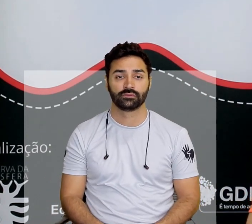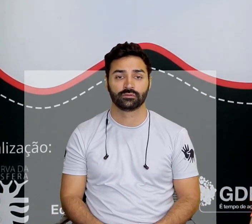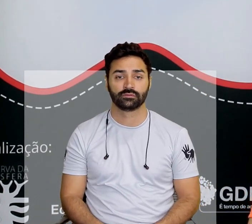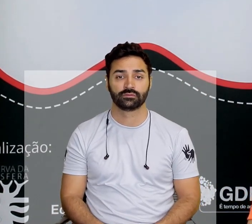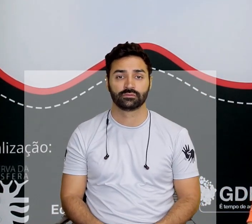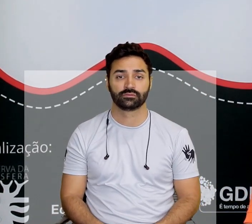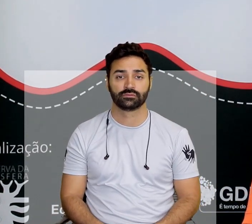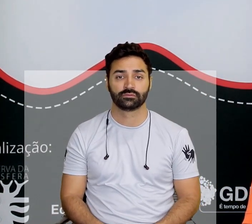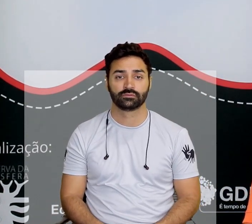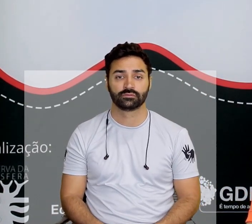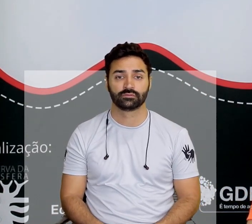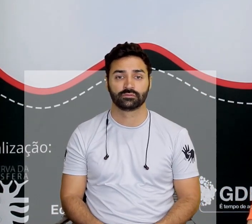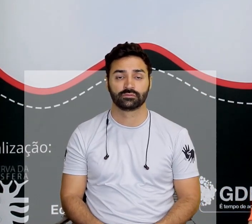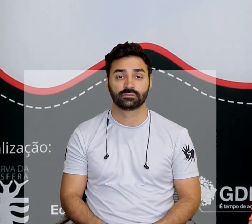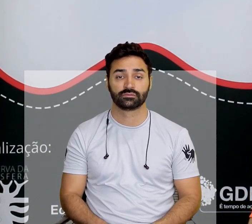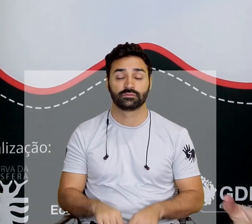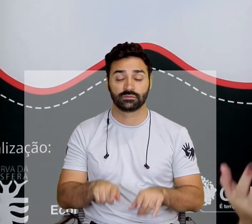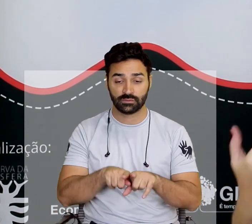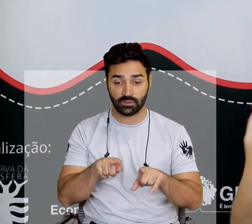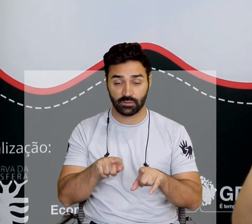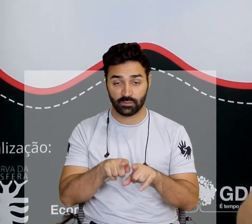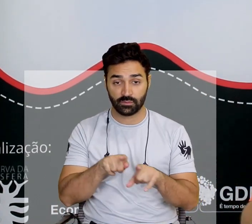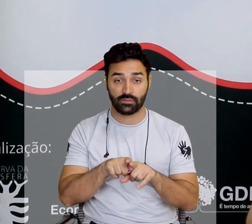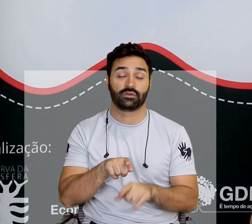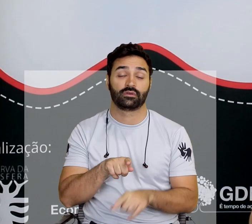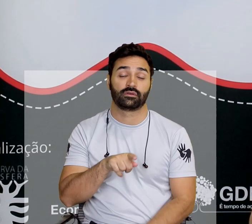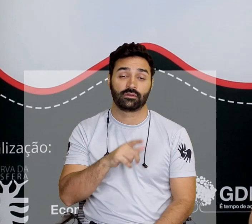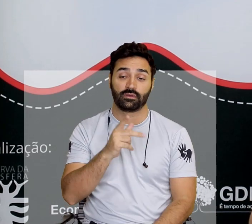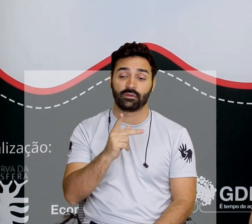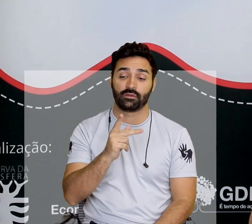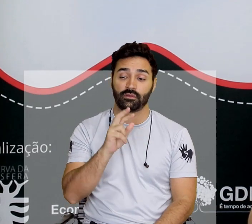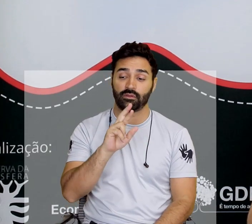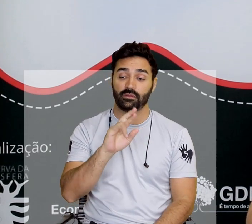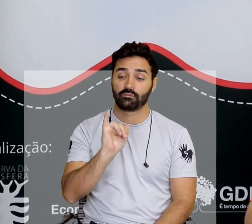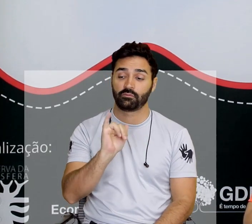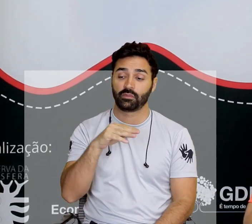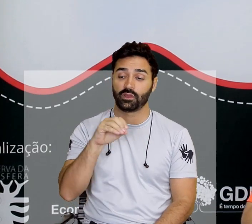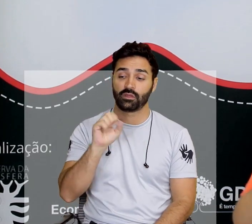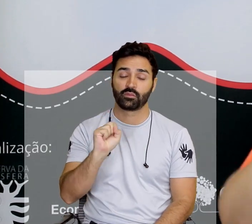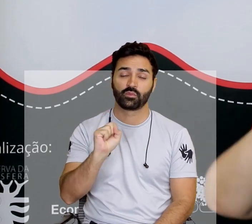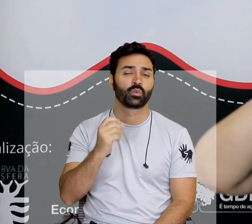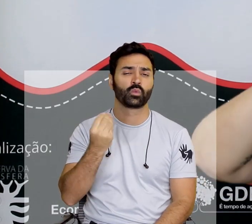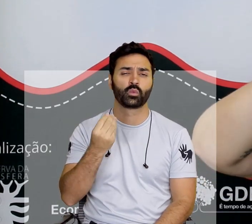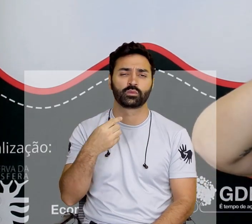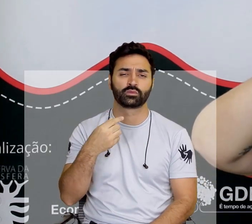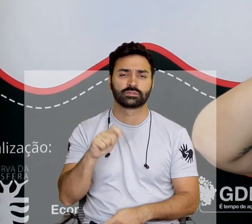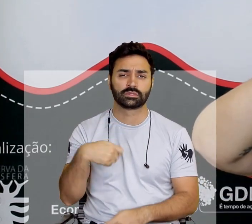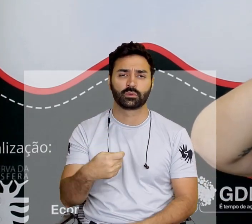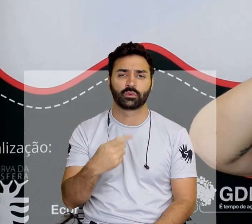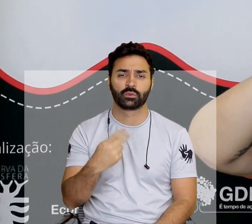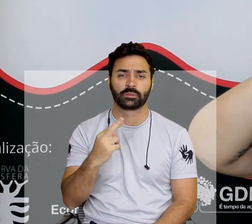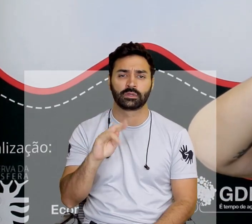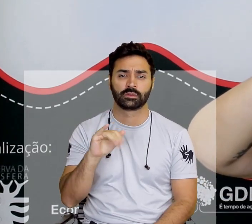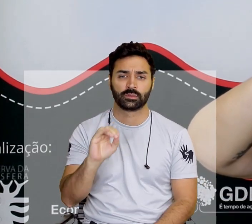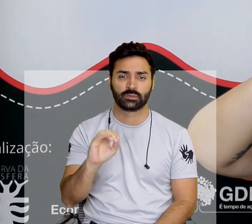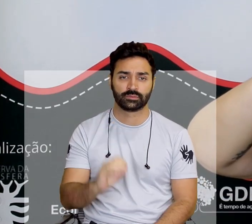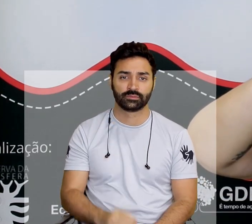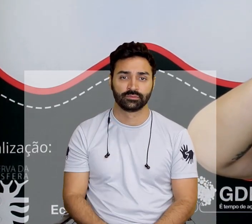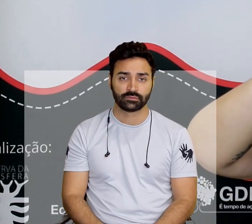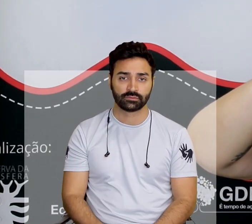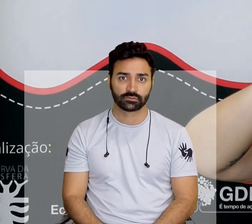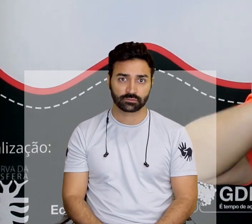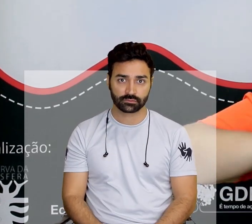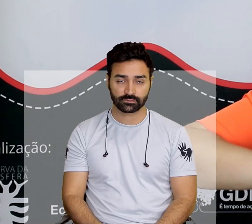E os filhos dos meus tios são meus primos. Como é primo? As duas mãos em